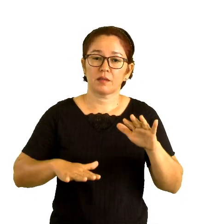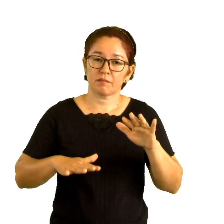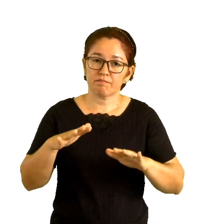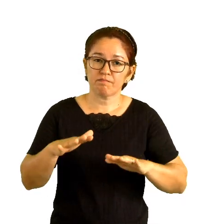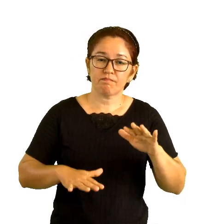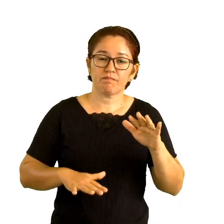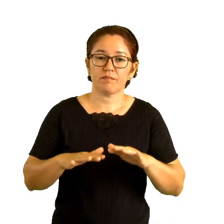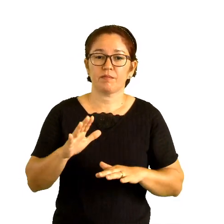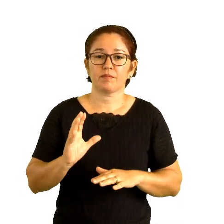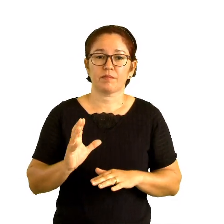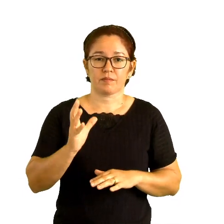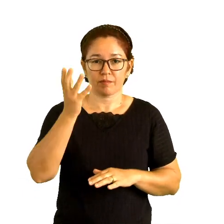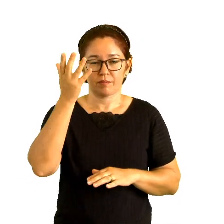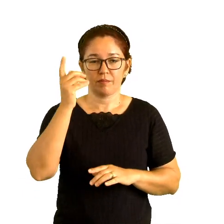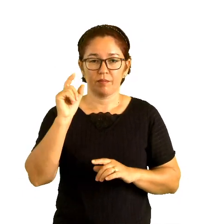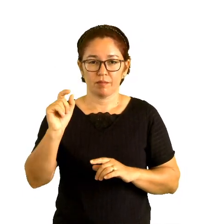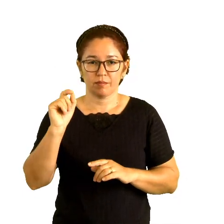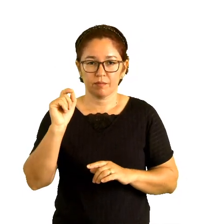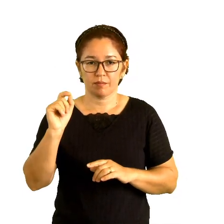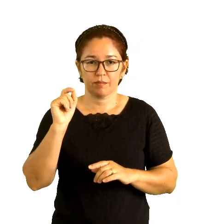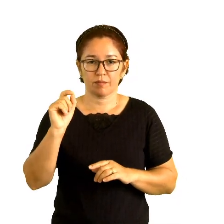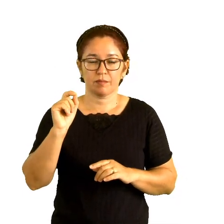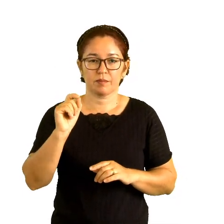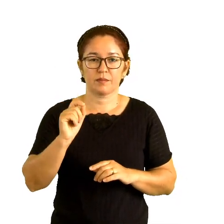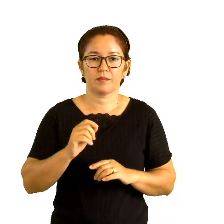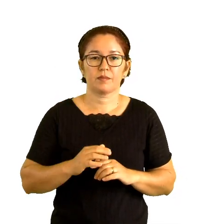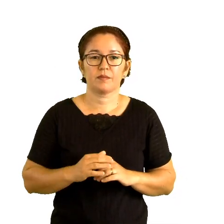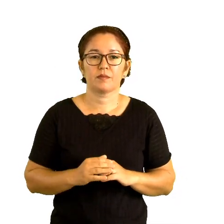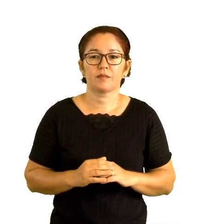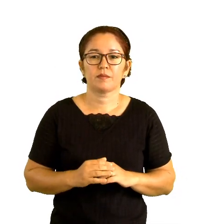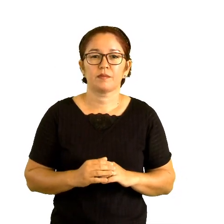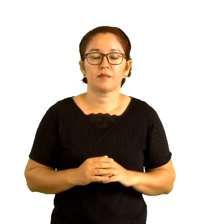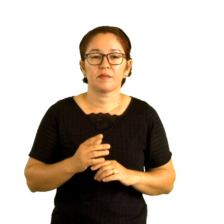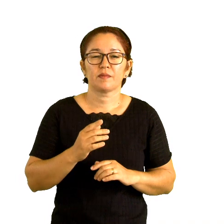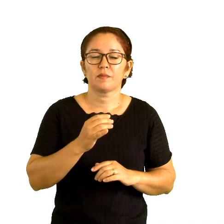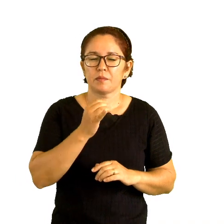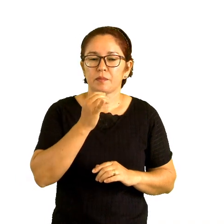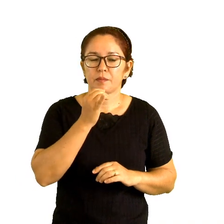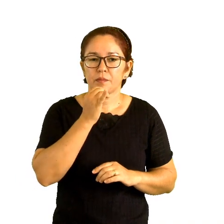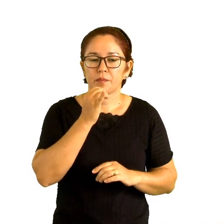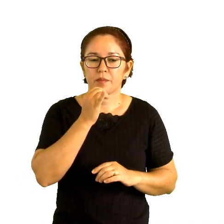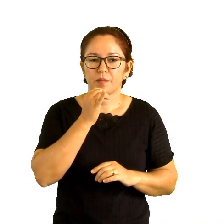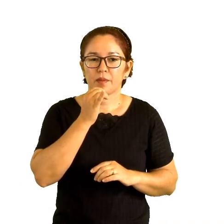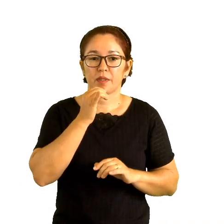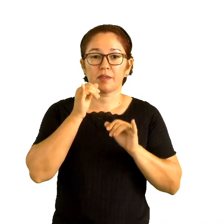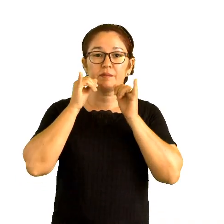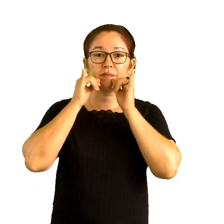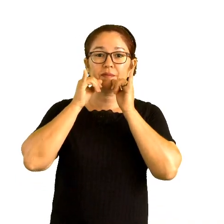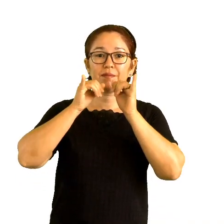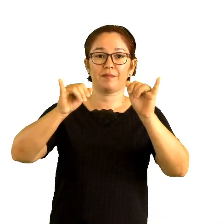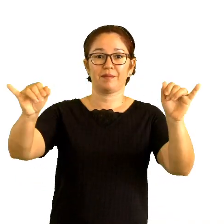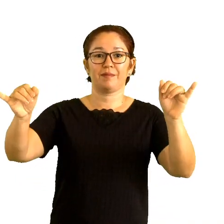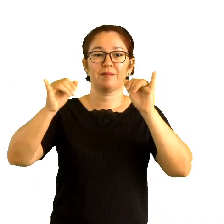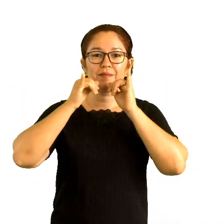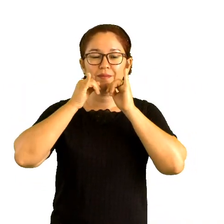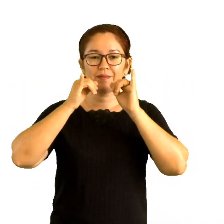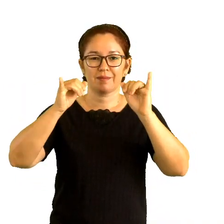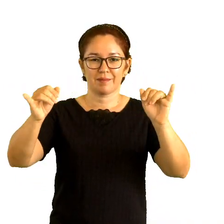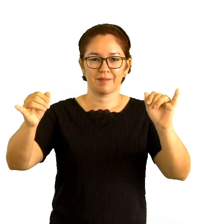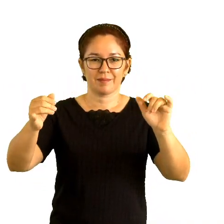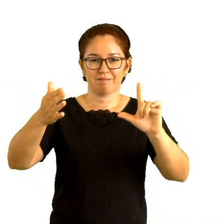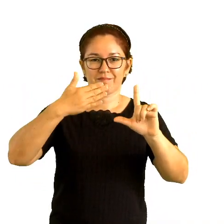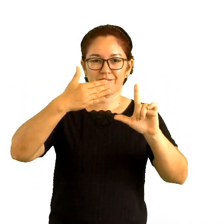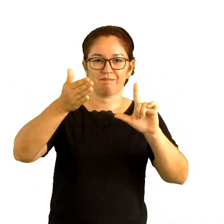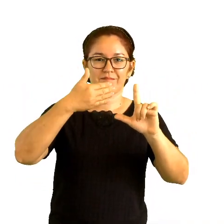presentes em muitas circunstâncias, como é o caso dos anúncios publicitários. Vamos ver alguns